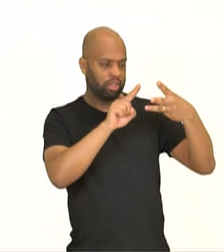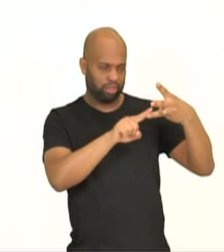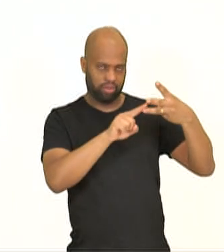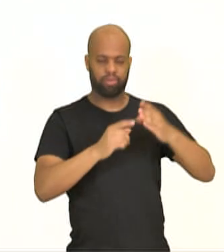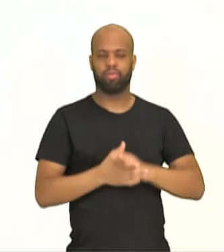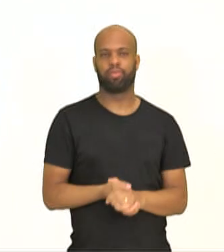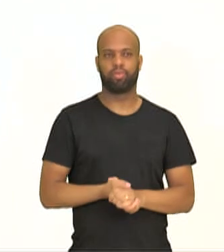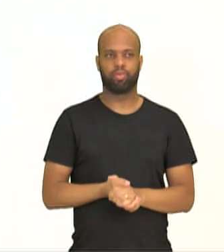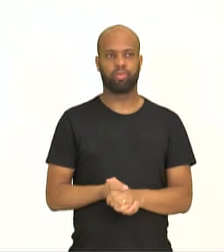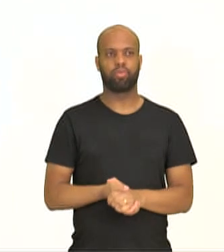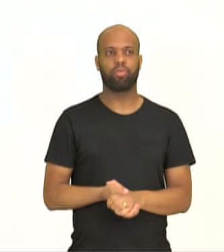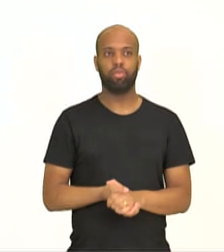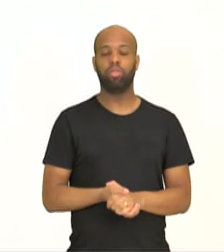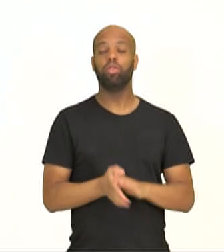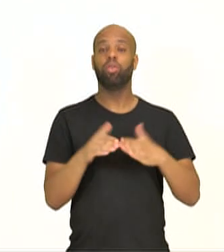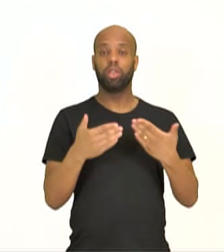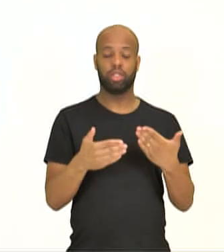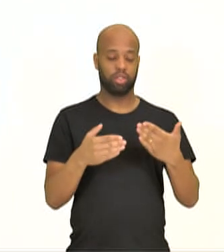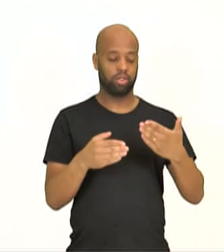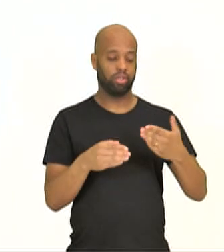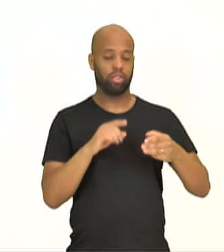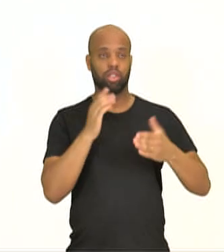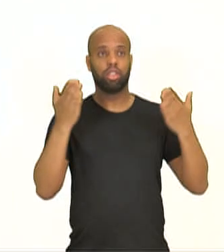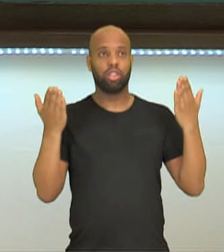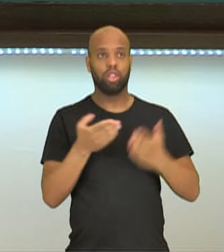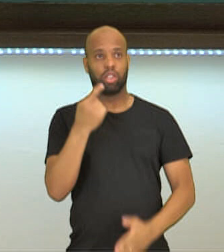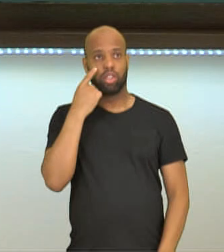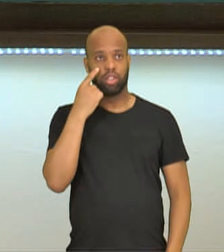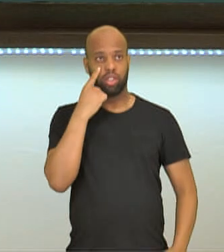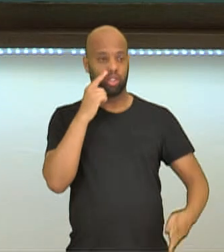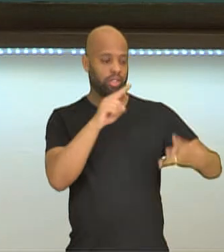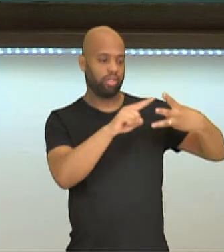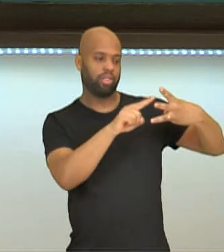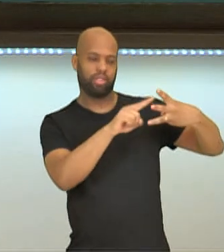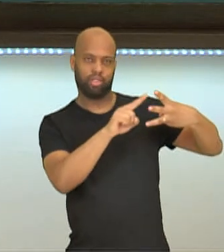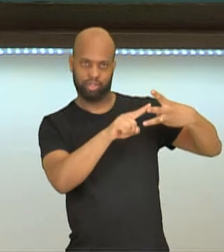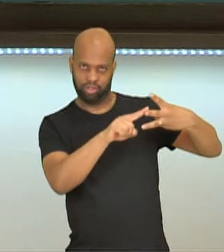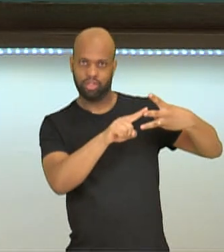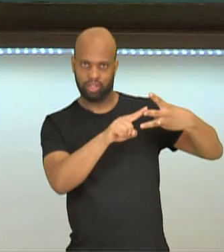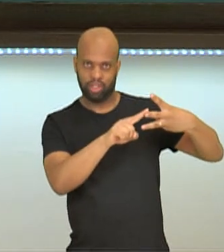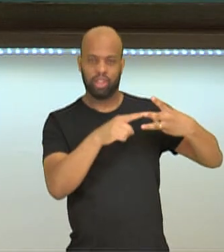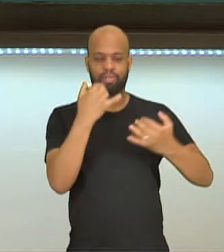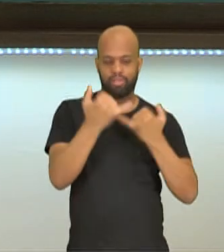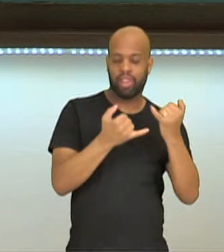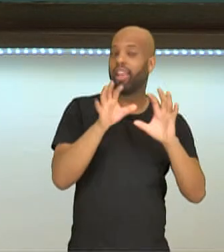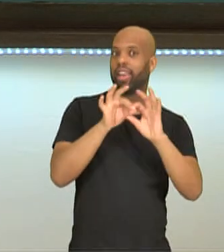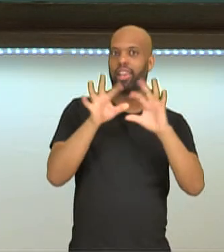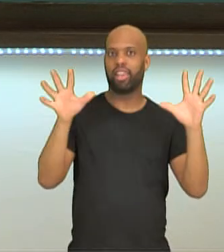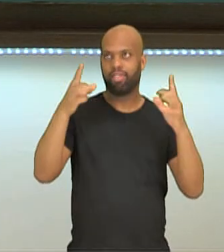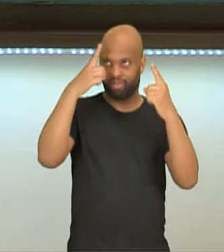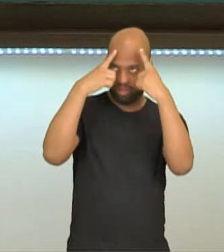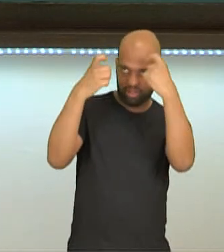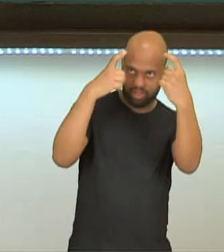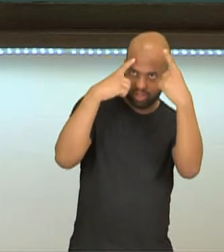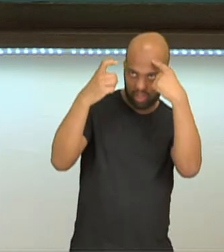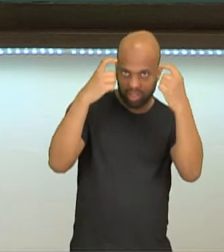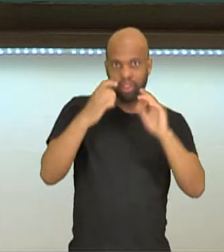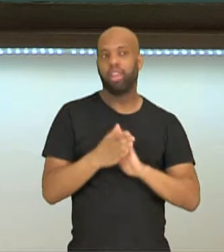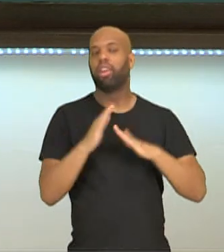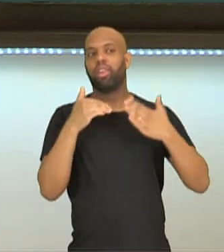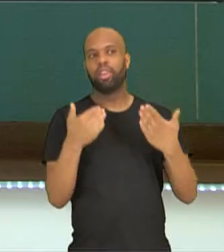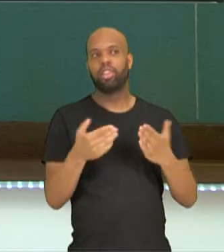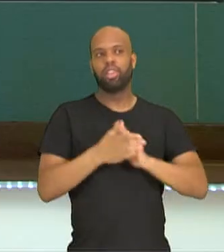atividades? A brincadeira, então. A brincadeira é aquela que te dá maior liberdade para criar. Então,